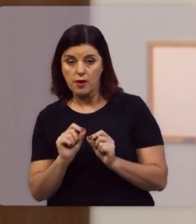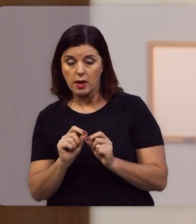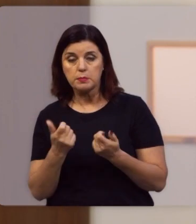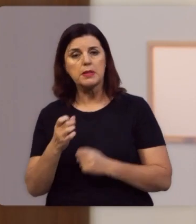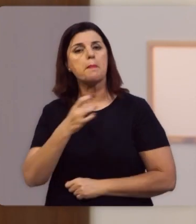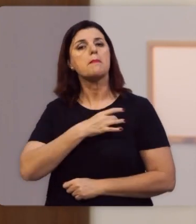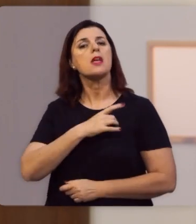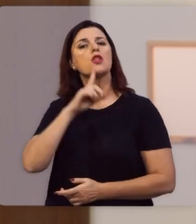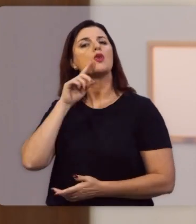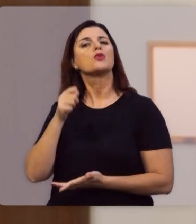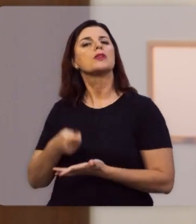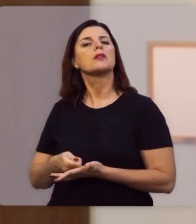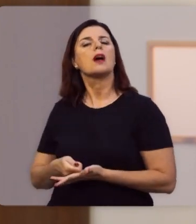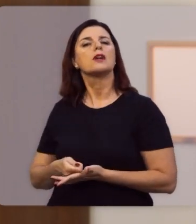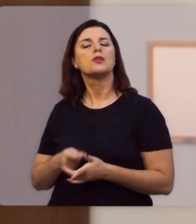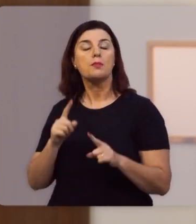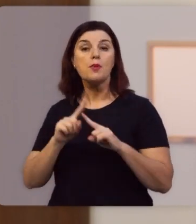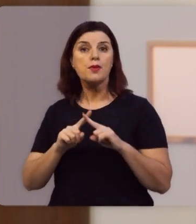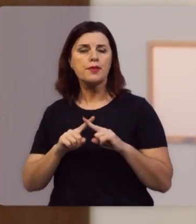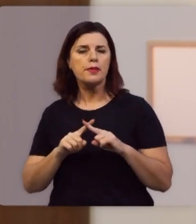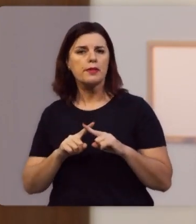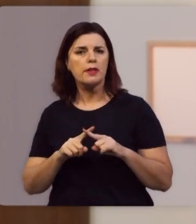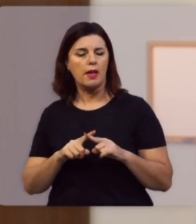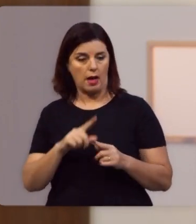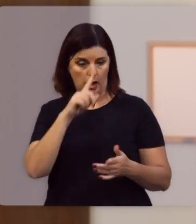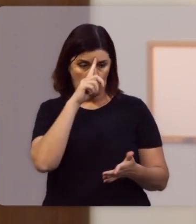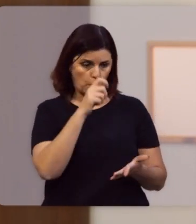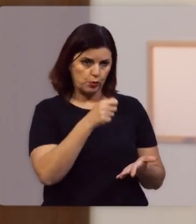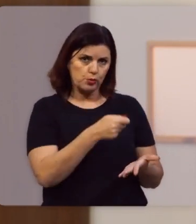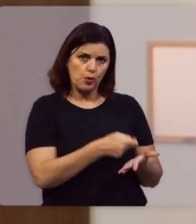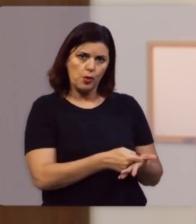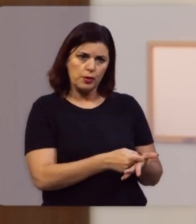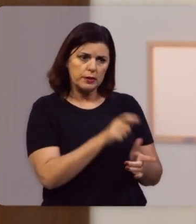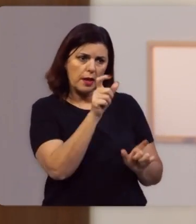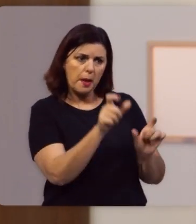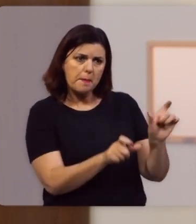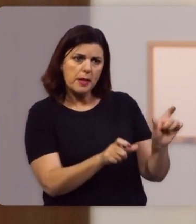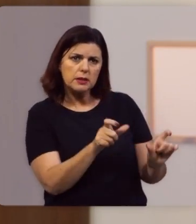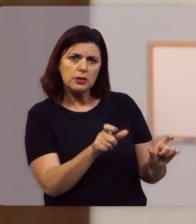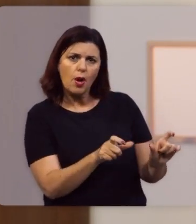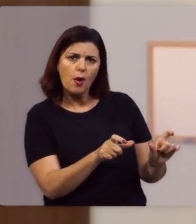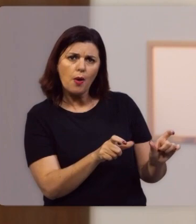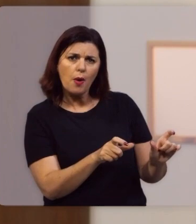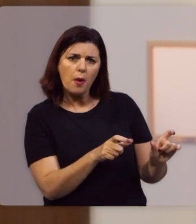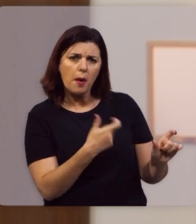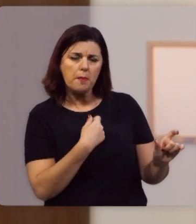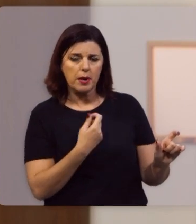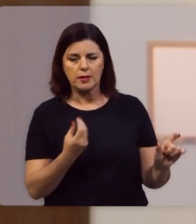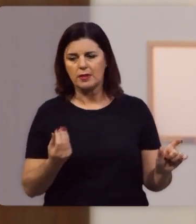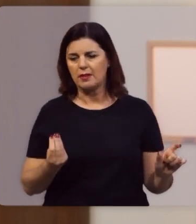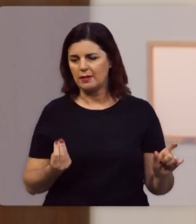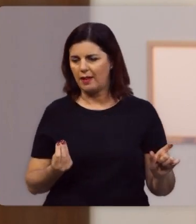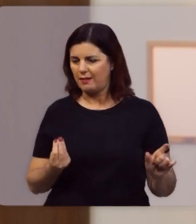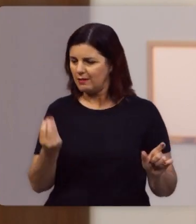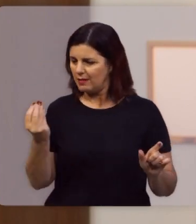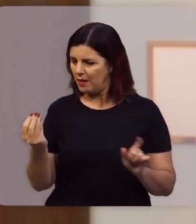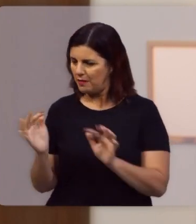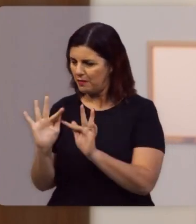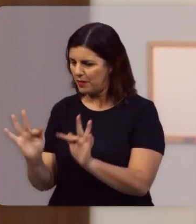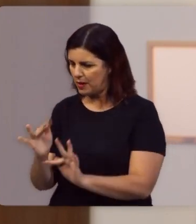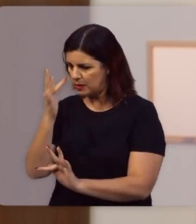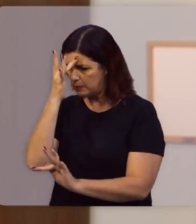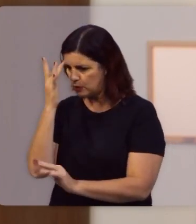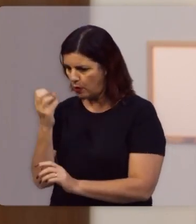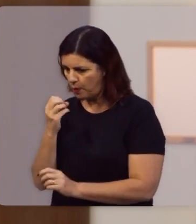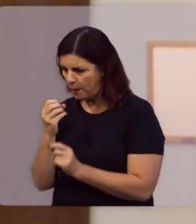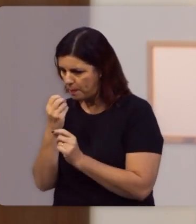meia autoridade porque porque cabe a ela a não apenas é premiar o que pratica o bem mas também